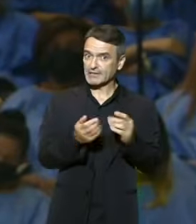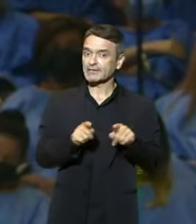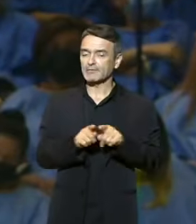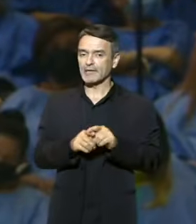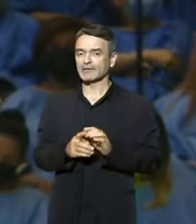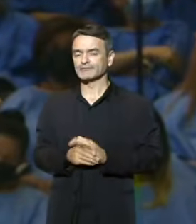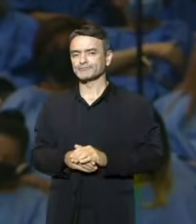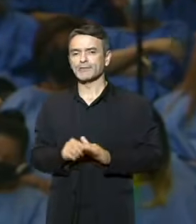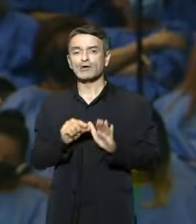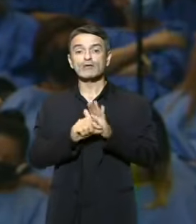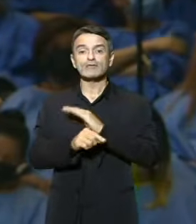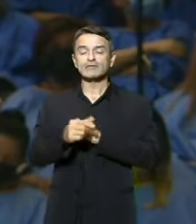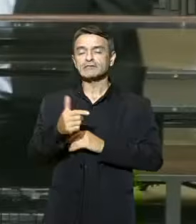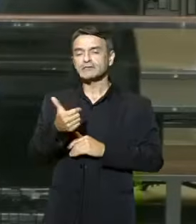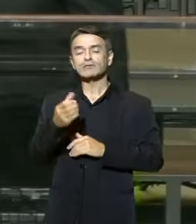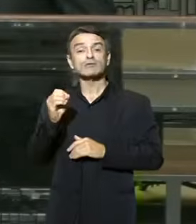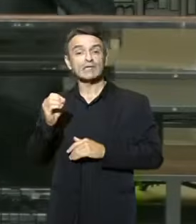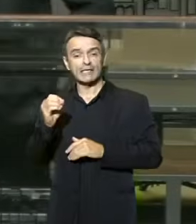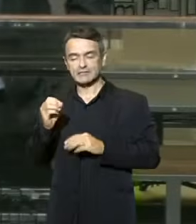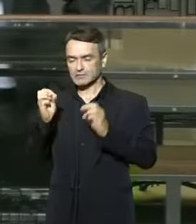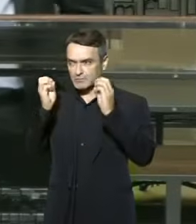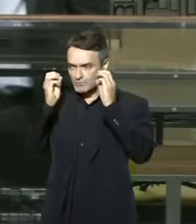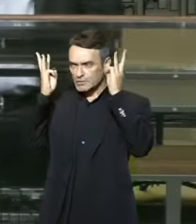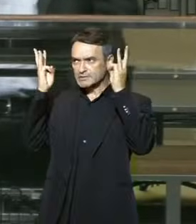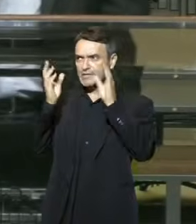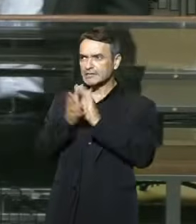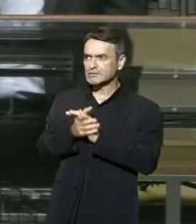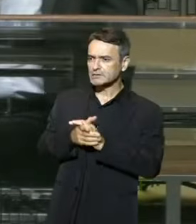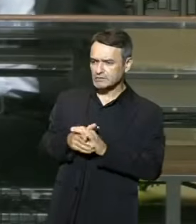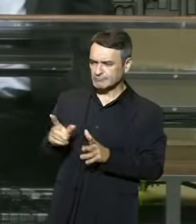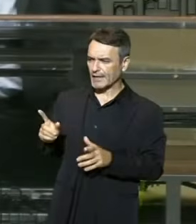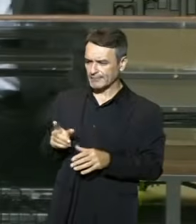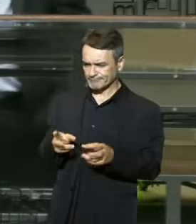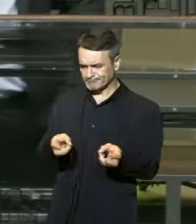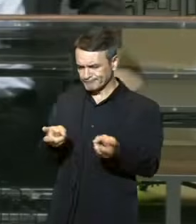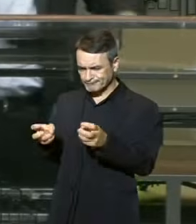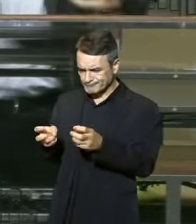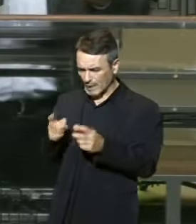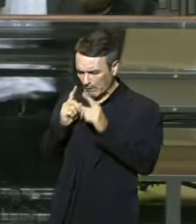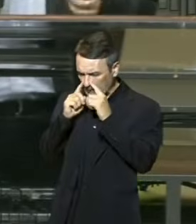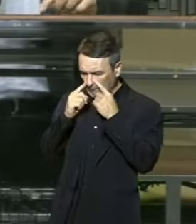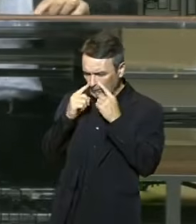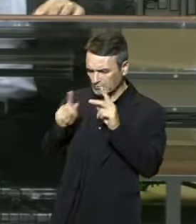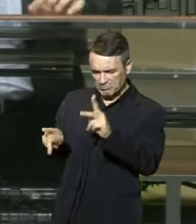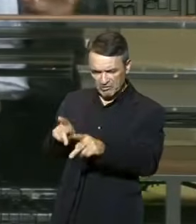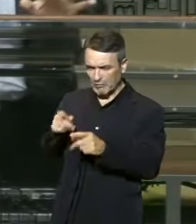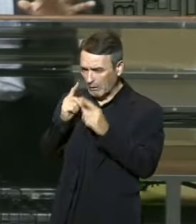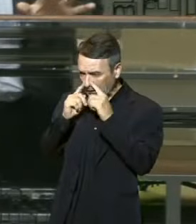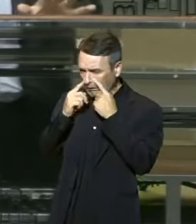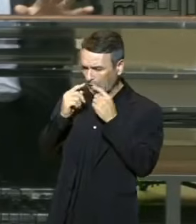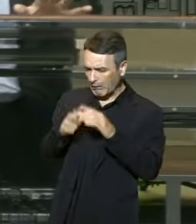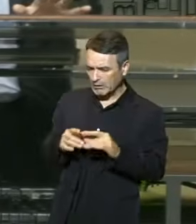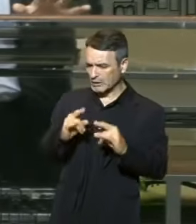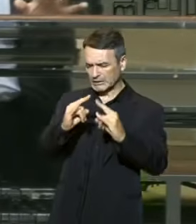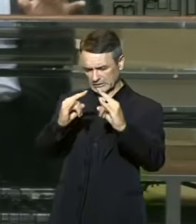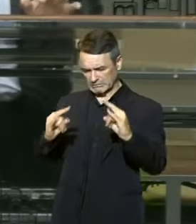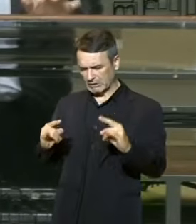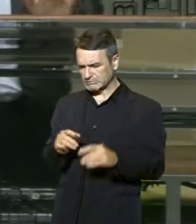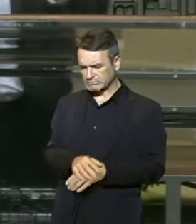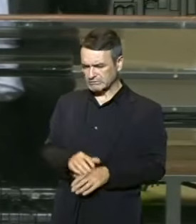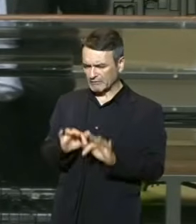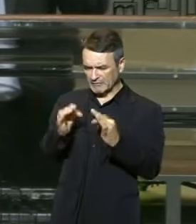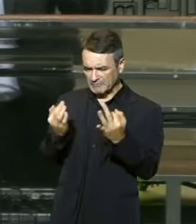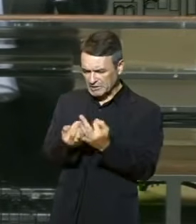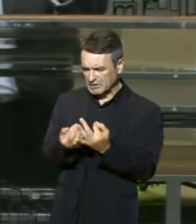versículo 10 em diante. Então Moisés ouviu o choro do povo. Cada família chorava na entrada da sua barraca. E o